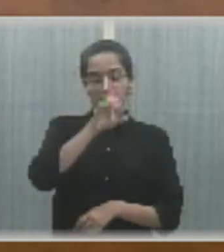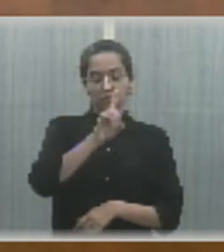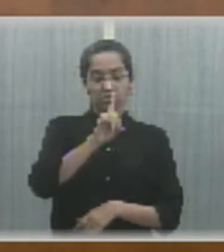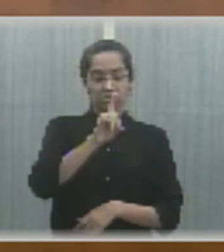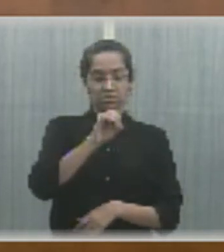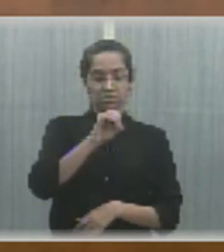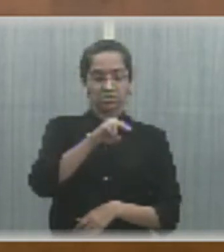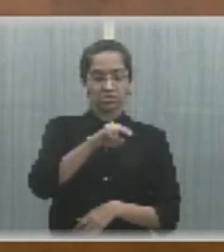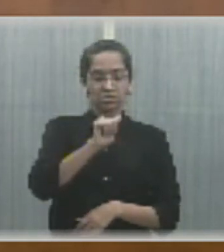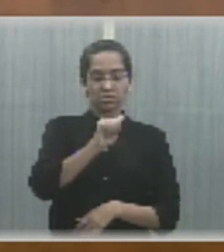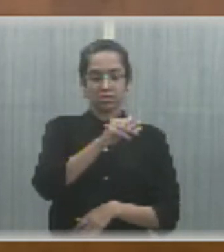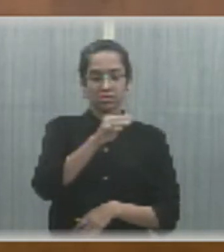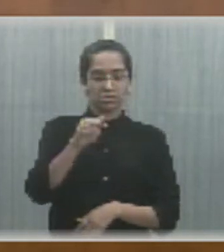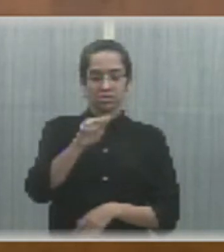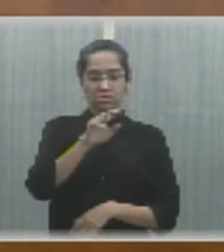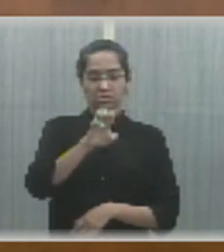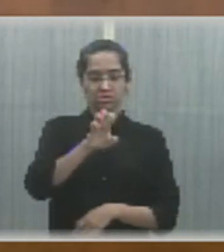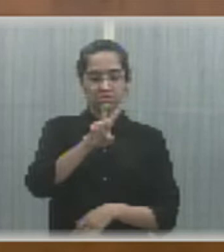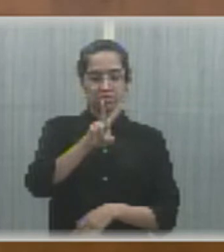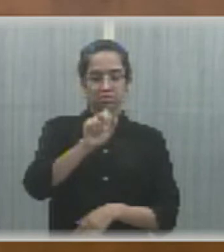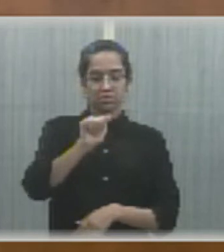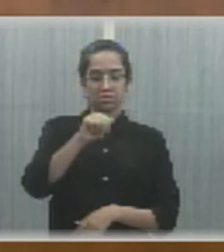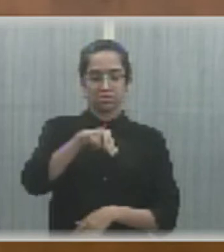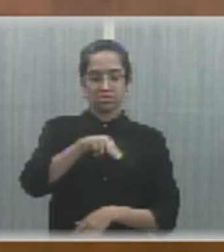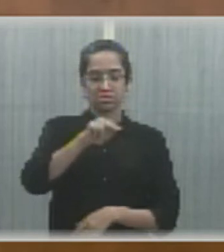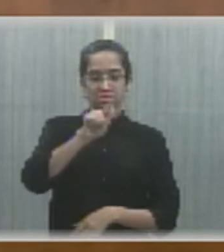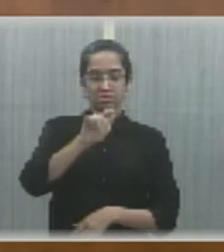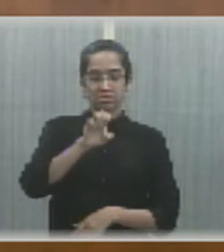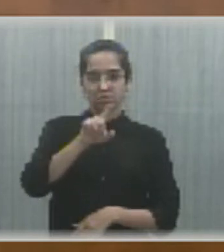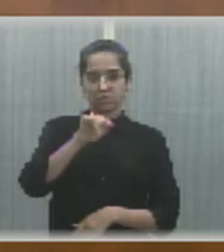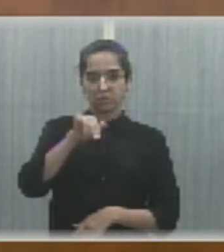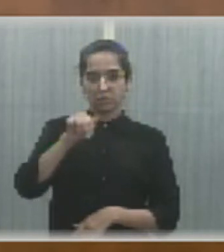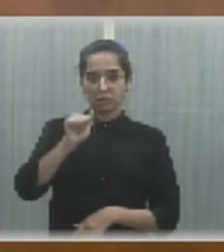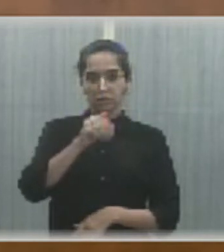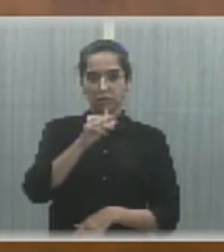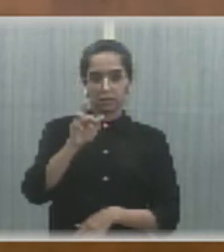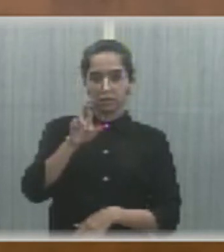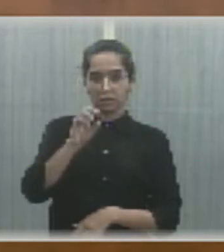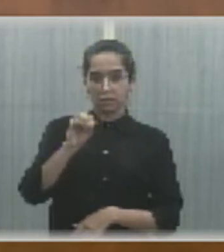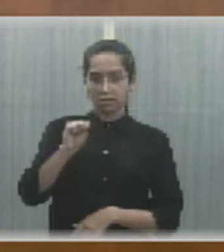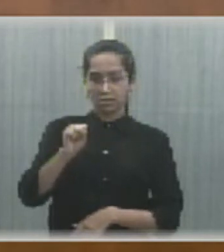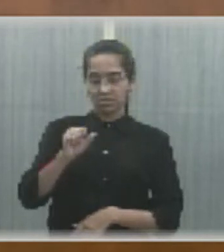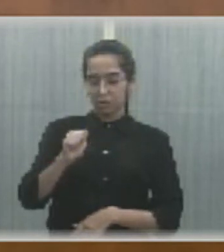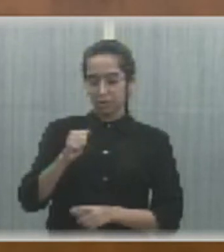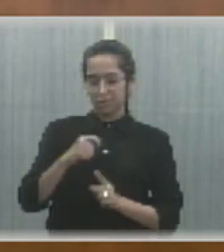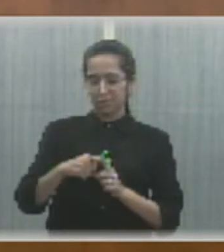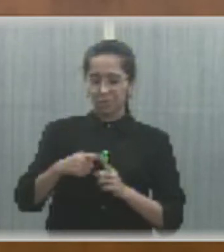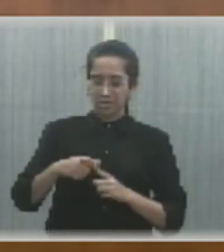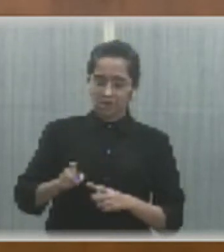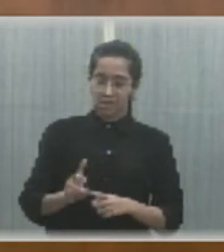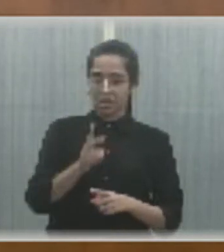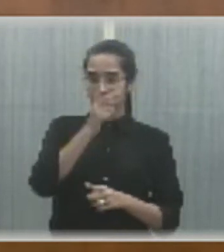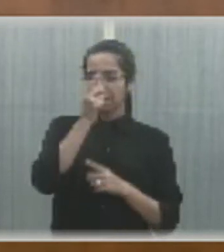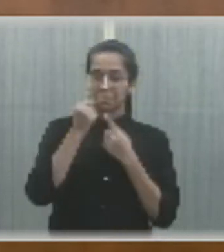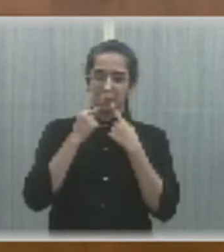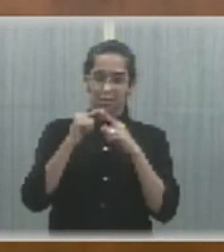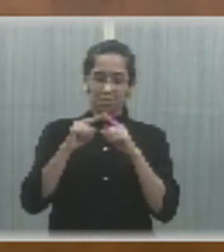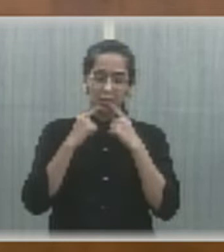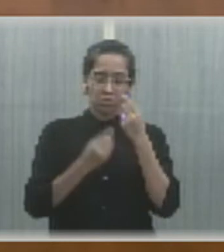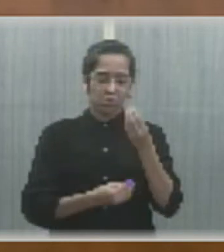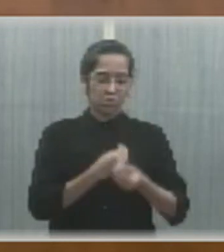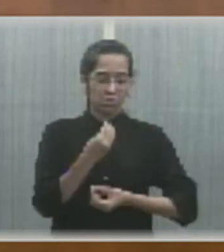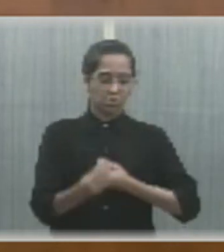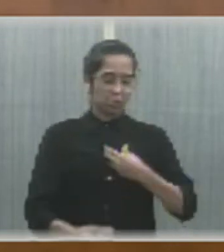Rosa, que é palco de denúncias constantes das condições de trabalho dos médicos, dos enfermeiros,